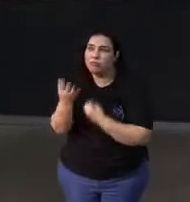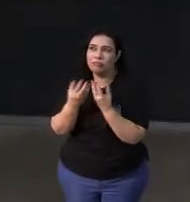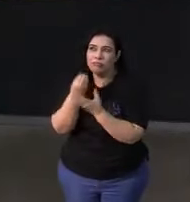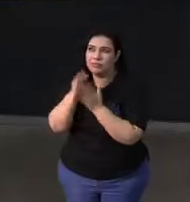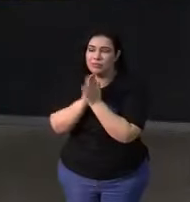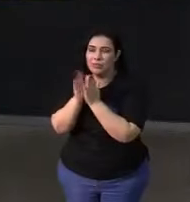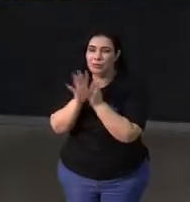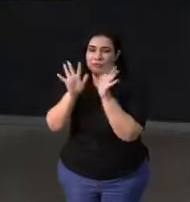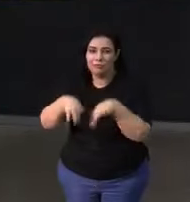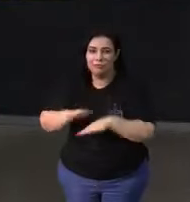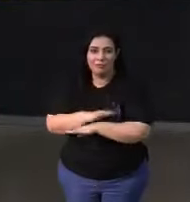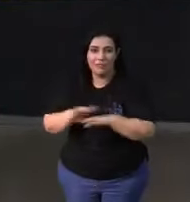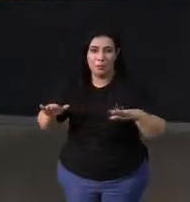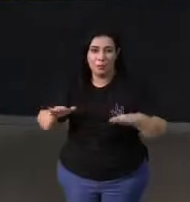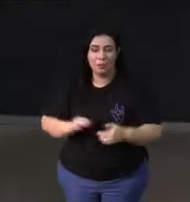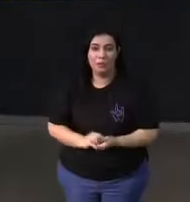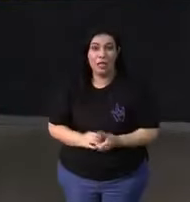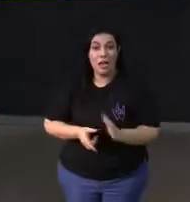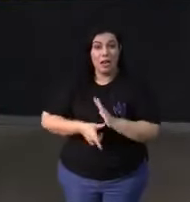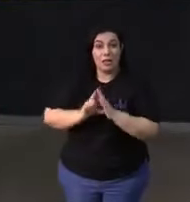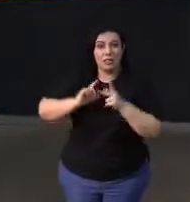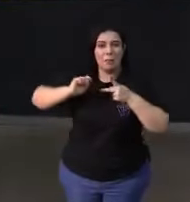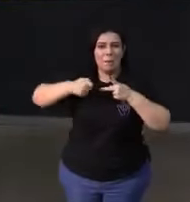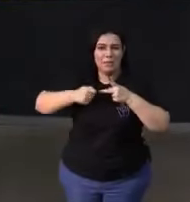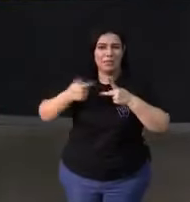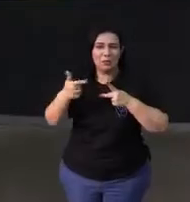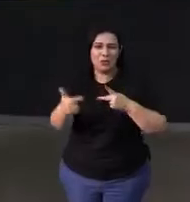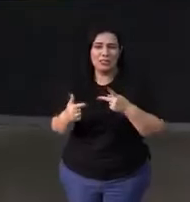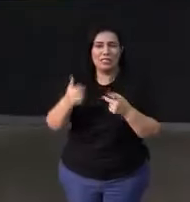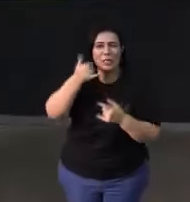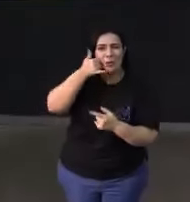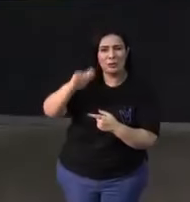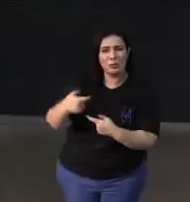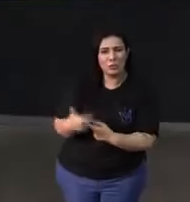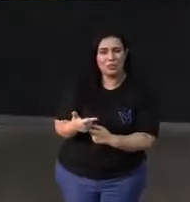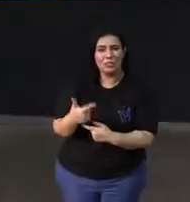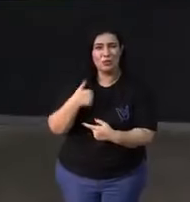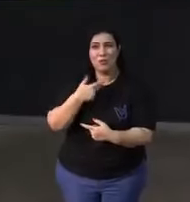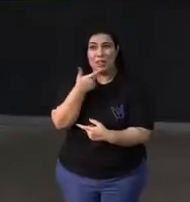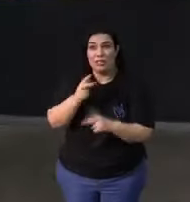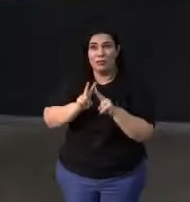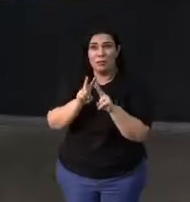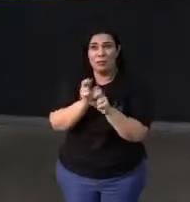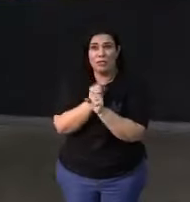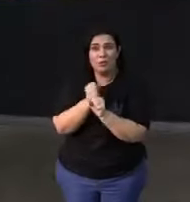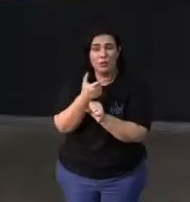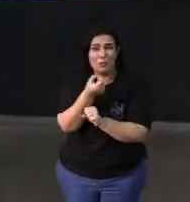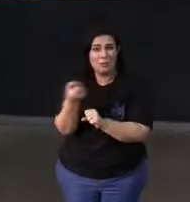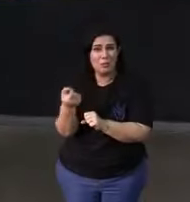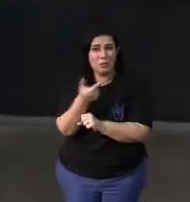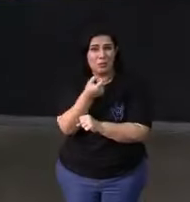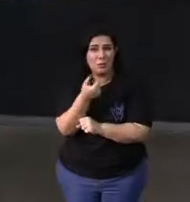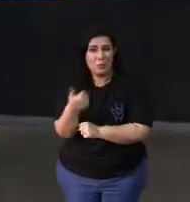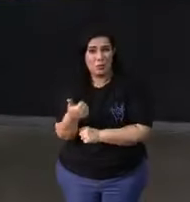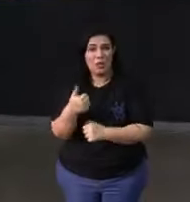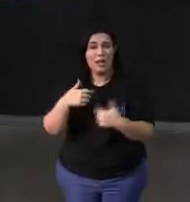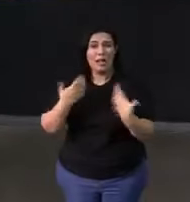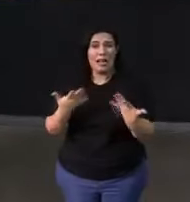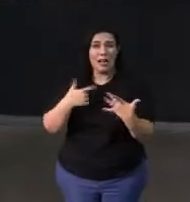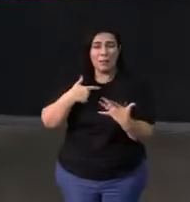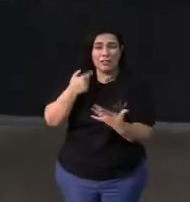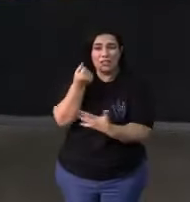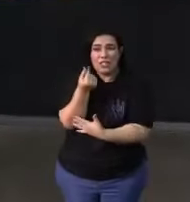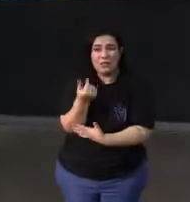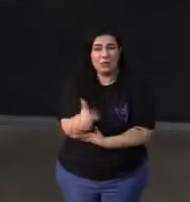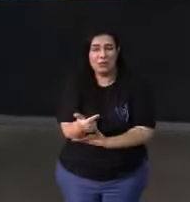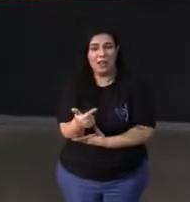aí, geralmente, naquela época, não tinha Pix, não tinha celular, não tinha nada, irmão. Estou falando de 2000, 2001. E aí a pessoa, não estou sem